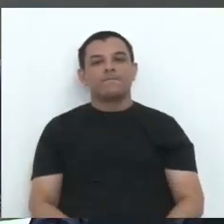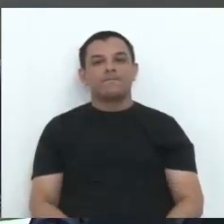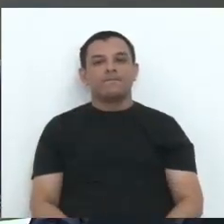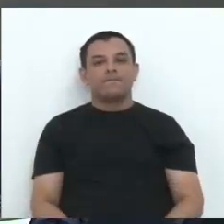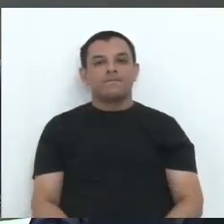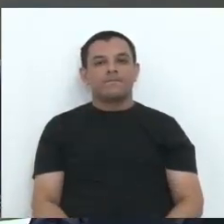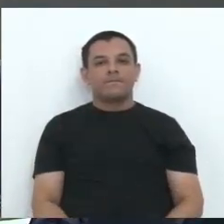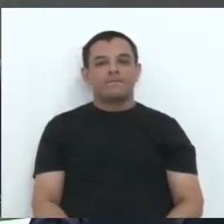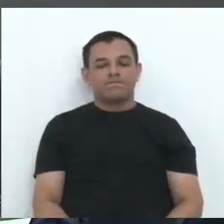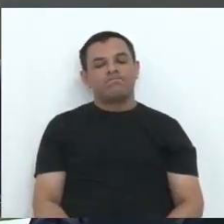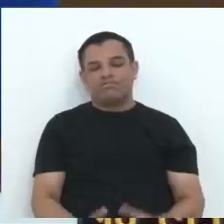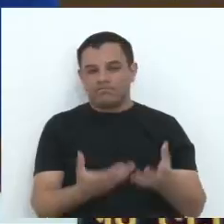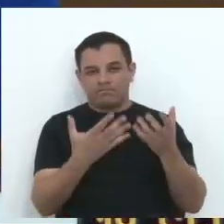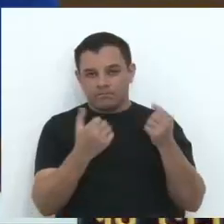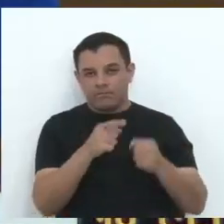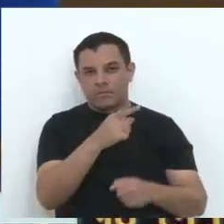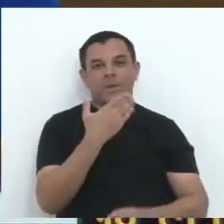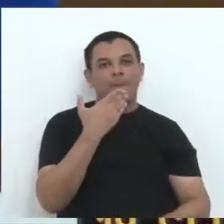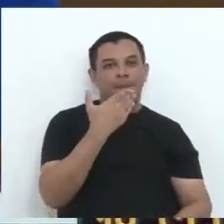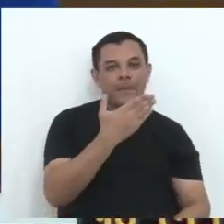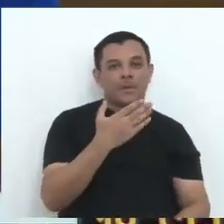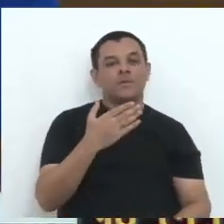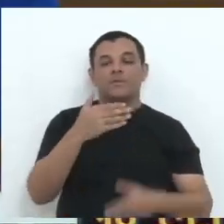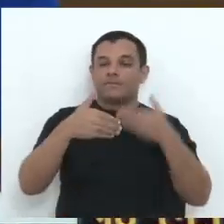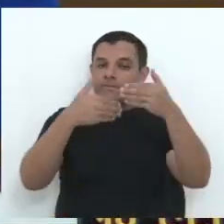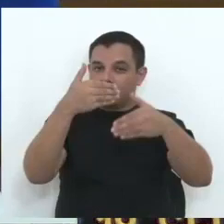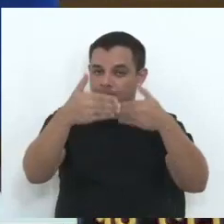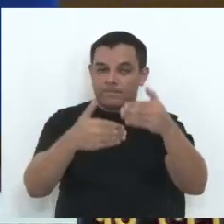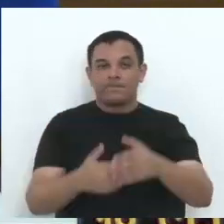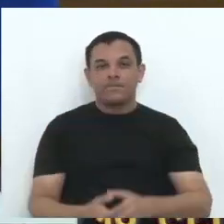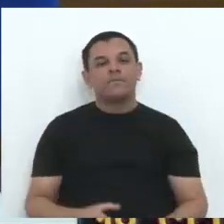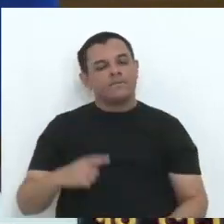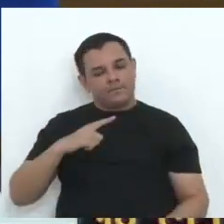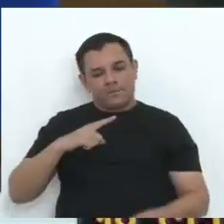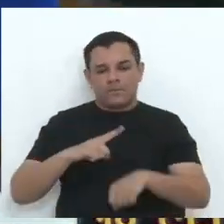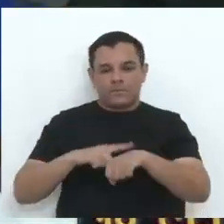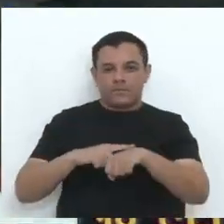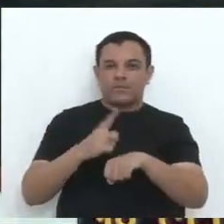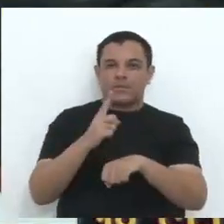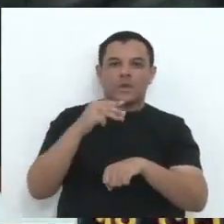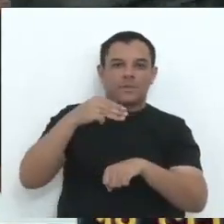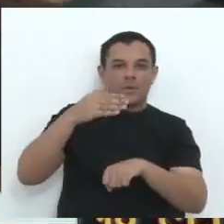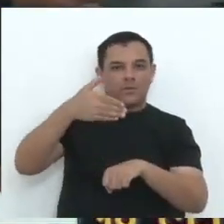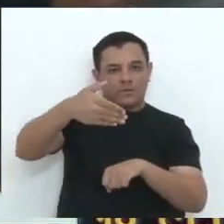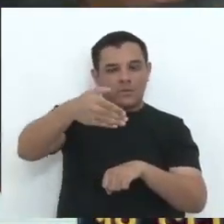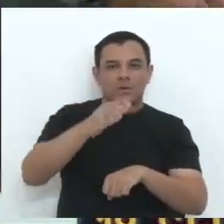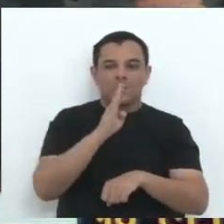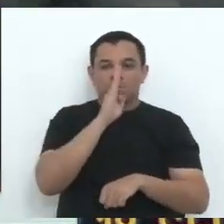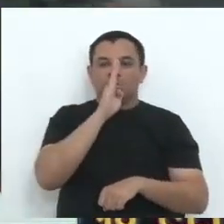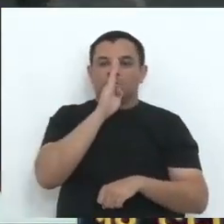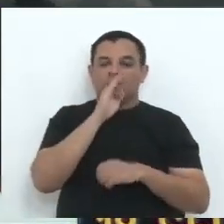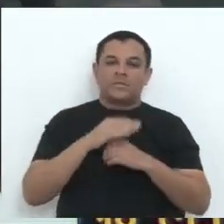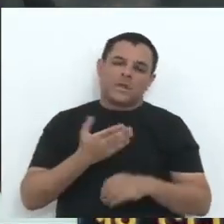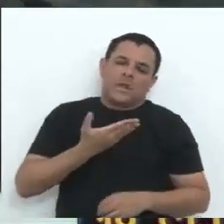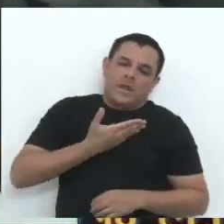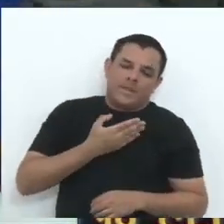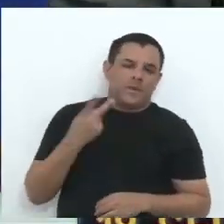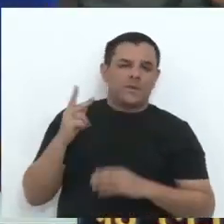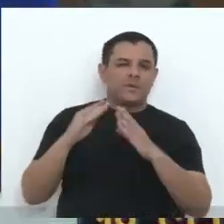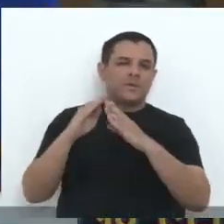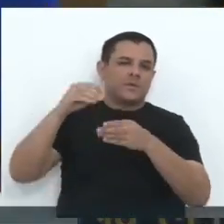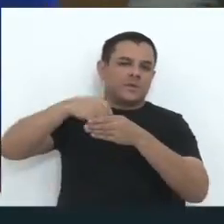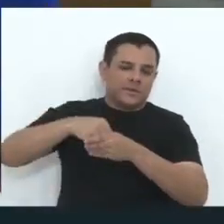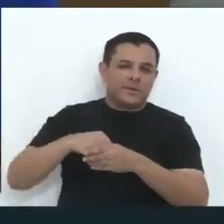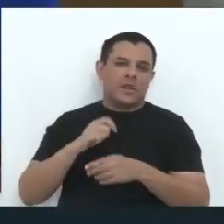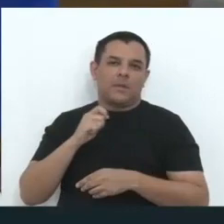Defiro o pedido de Vossa Excelência. Em momento oportuno, vereador, faremos um minuto de silêncio ao nosso amigo funcionário da casa,